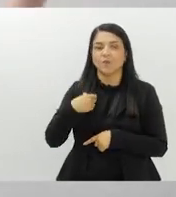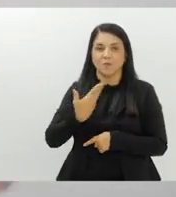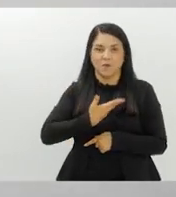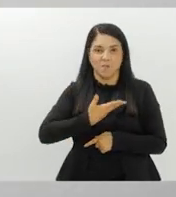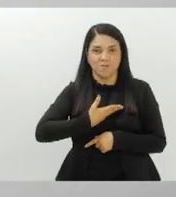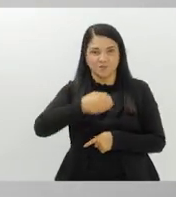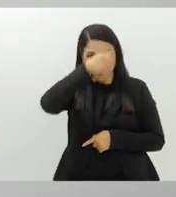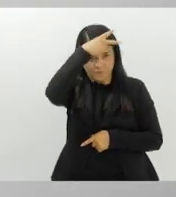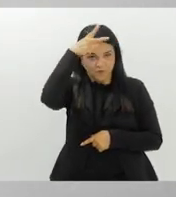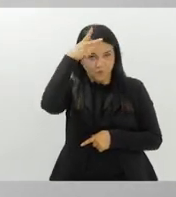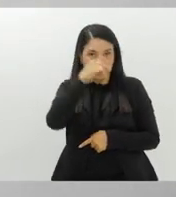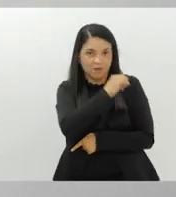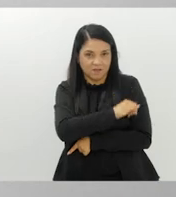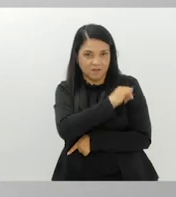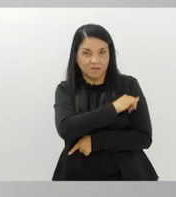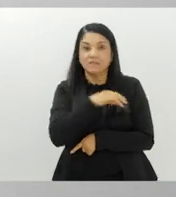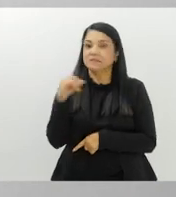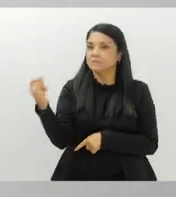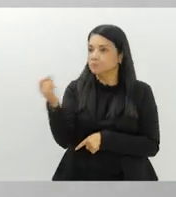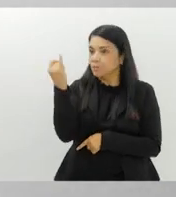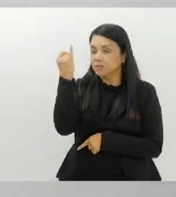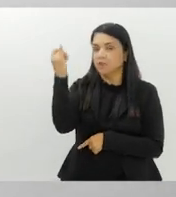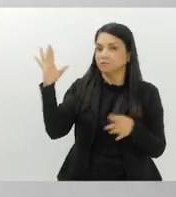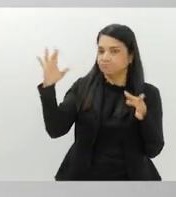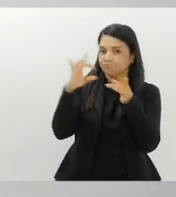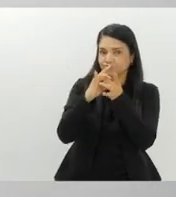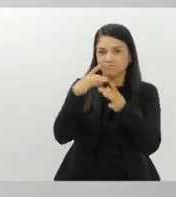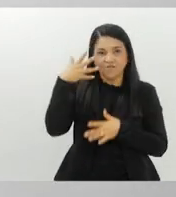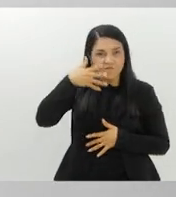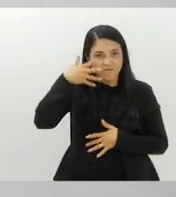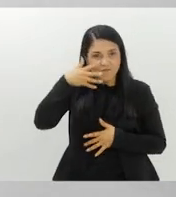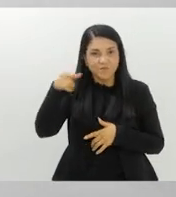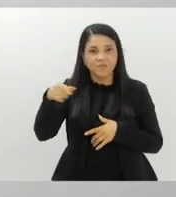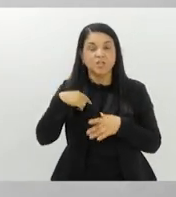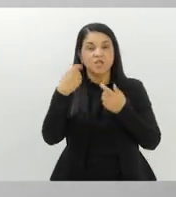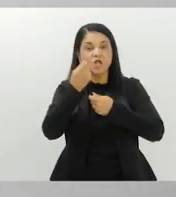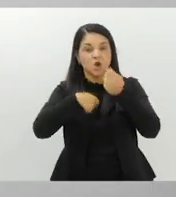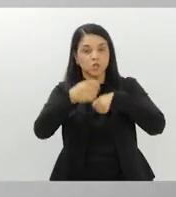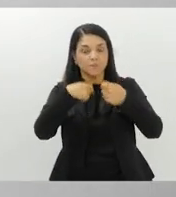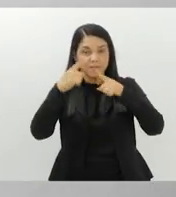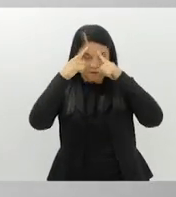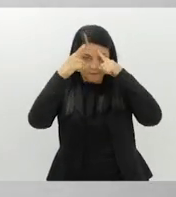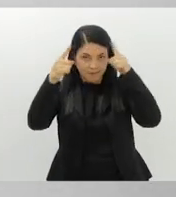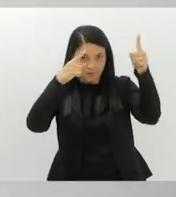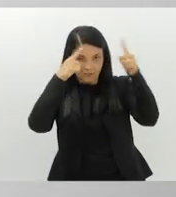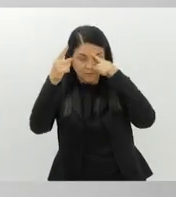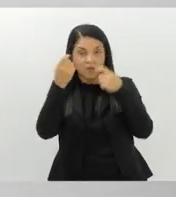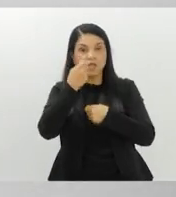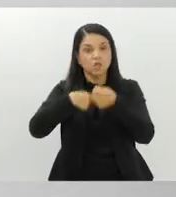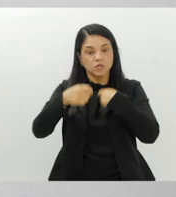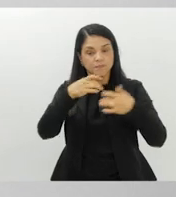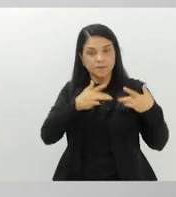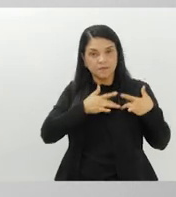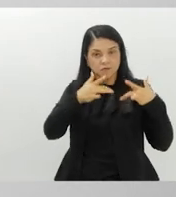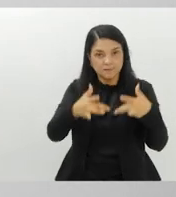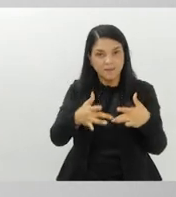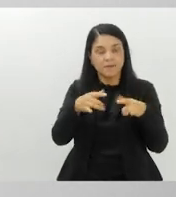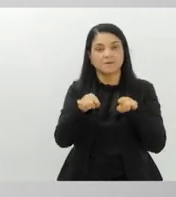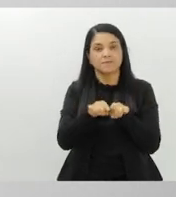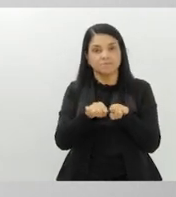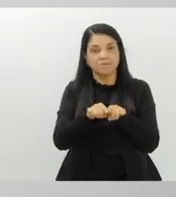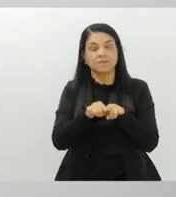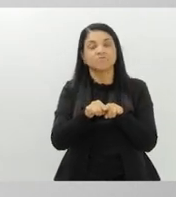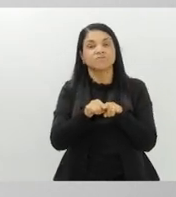Rio. Eu acho importante a gente falar sobre economia criativa, sobre economia solidária, porque